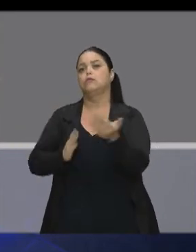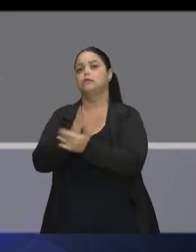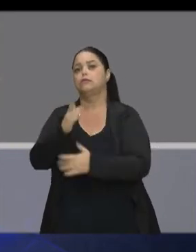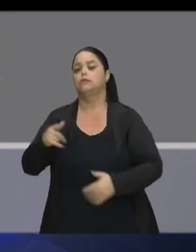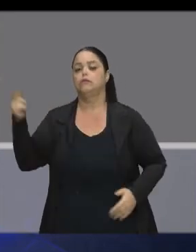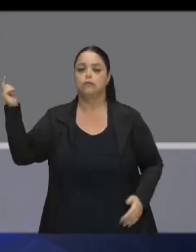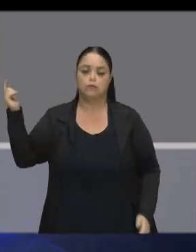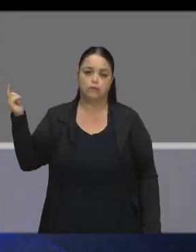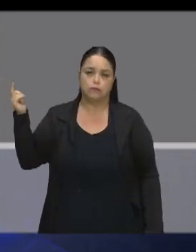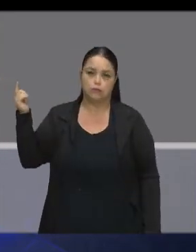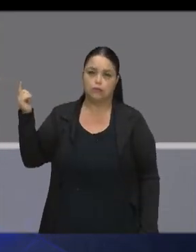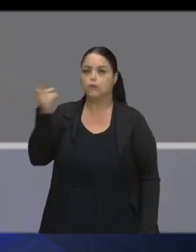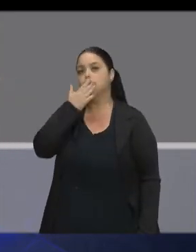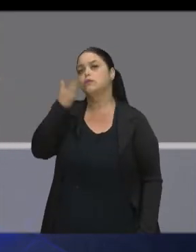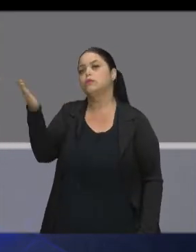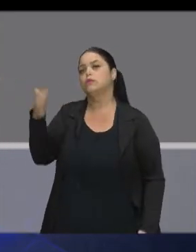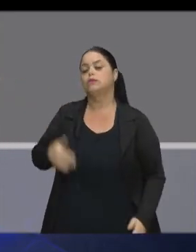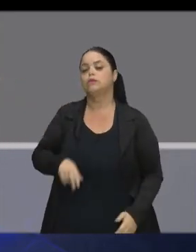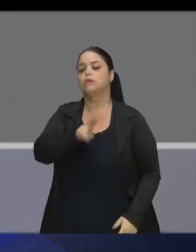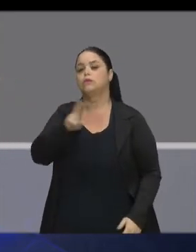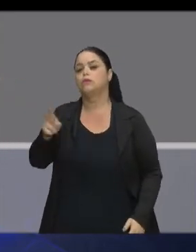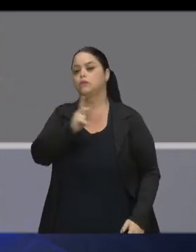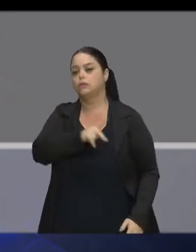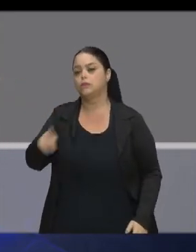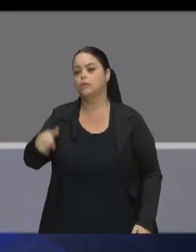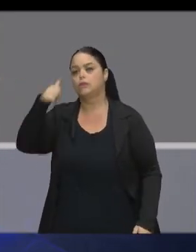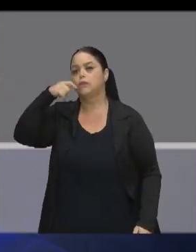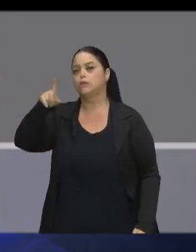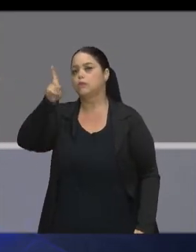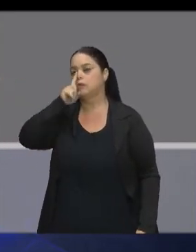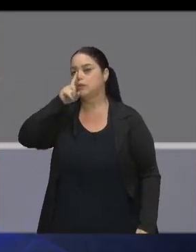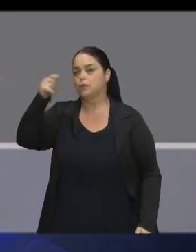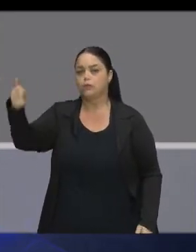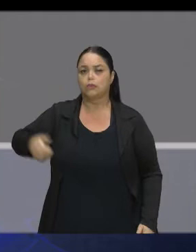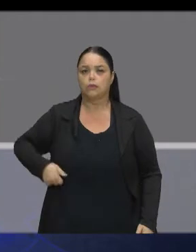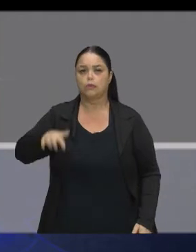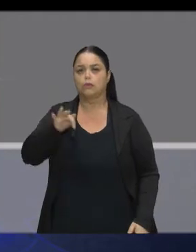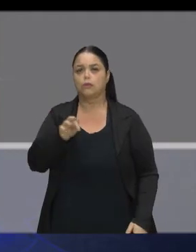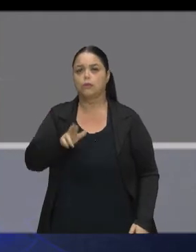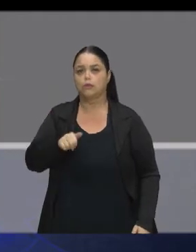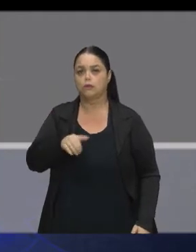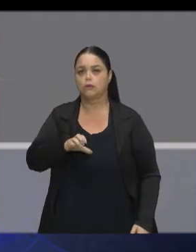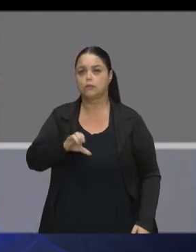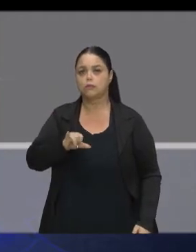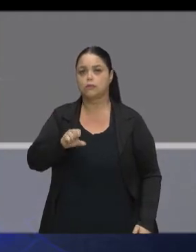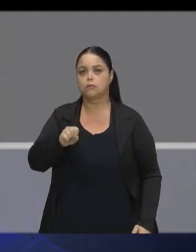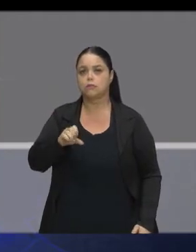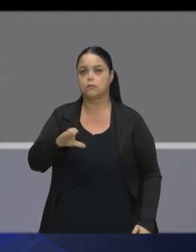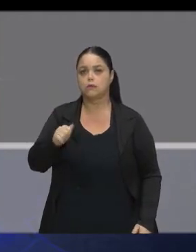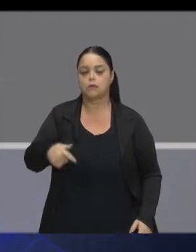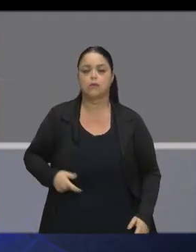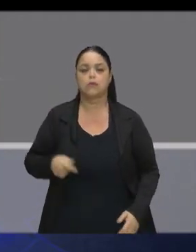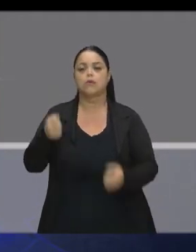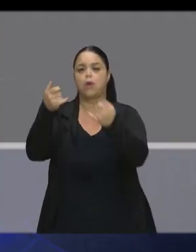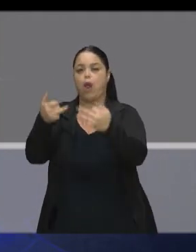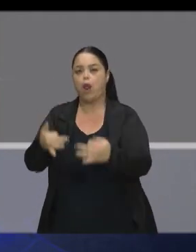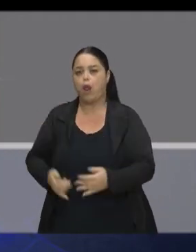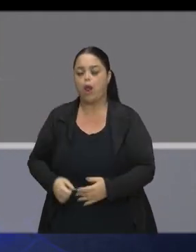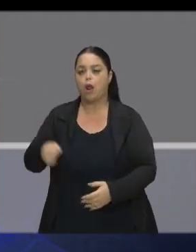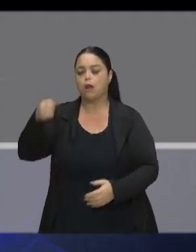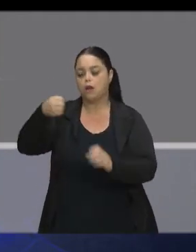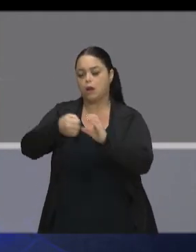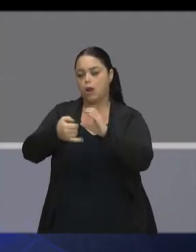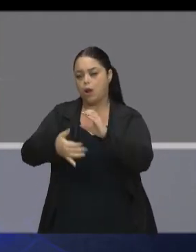aprovada, e pedindo aqui, em nome da sua mãe, a senhora Francisca. Falar um pouquinho da senhora Francisca.